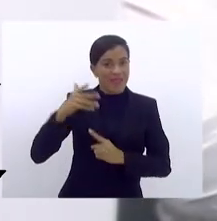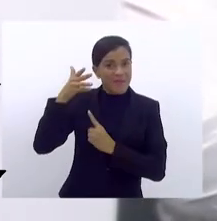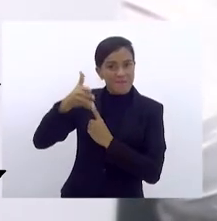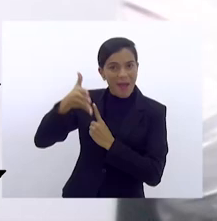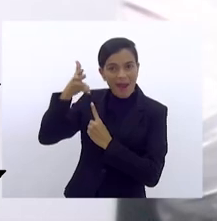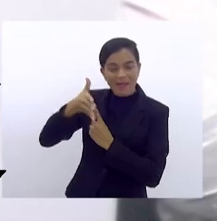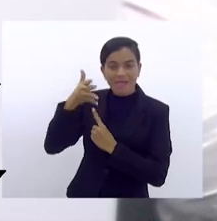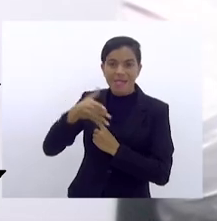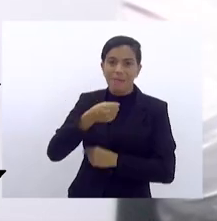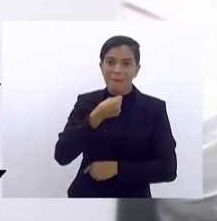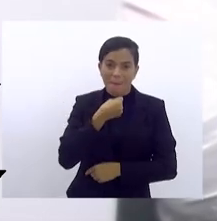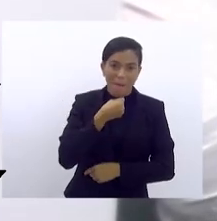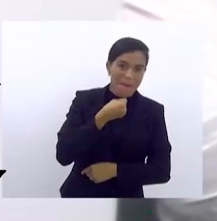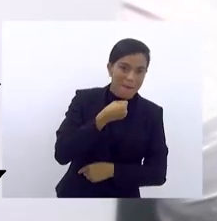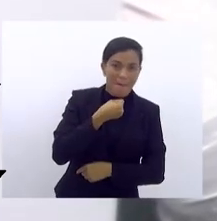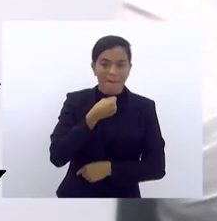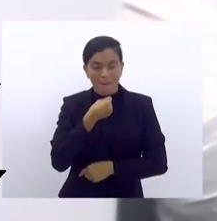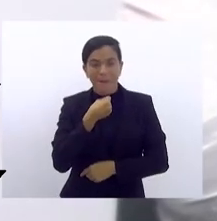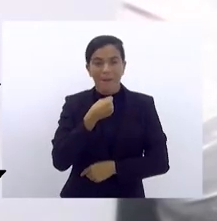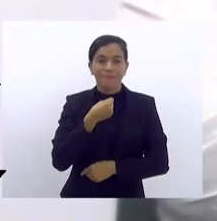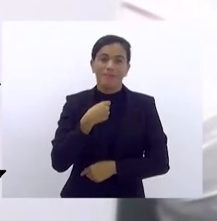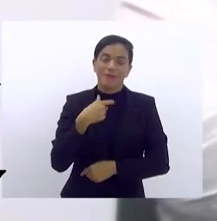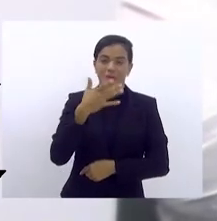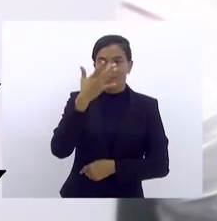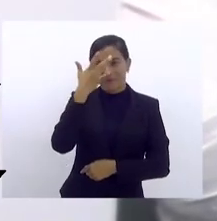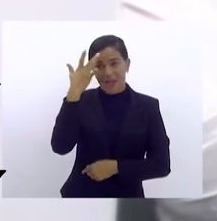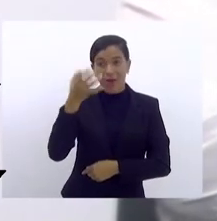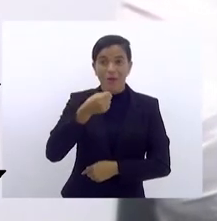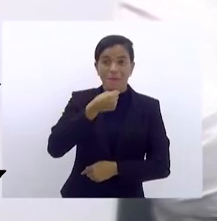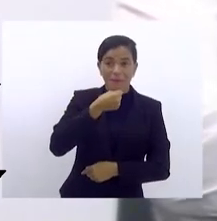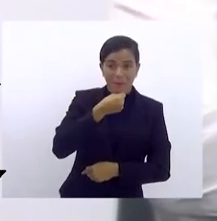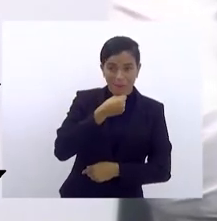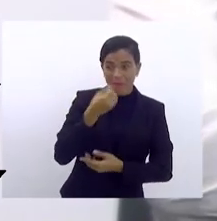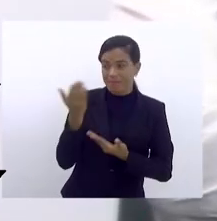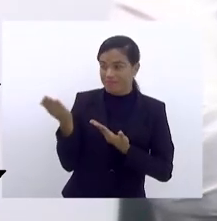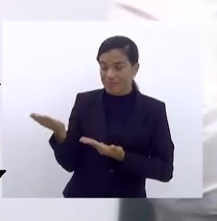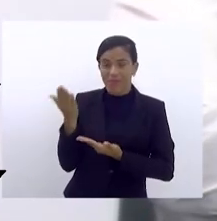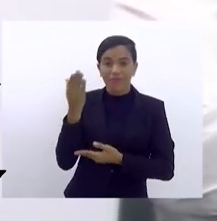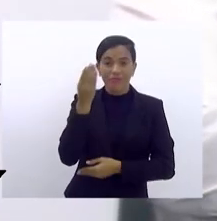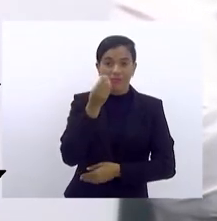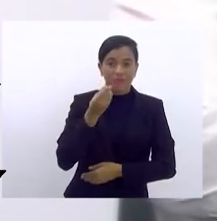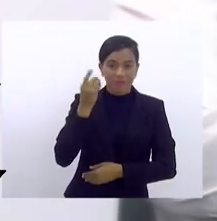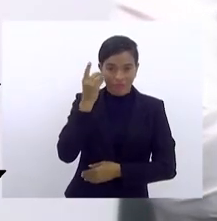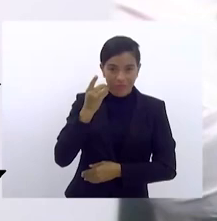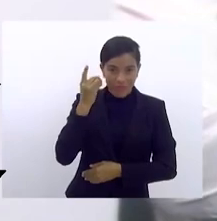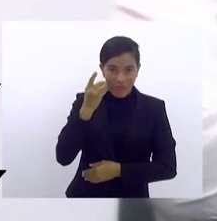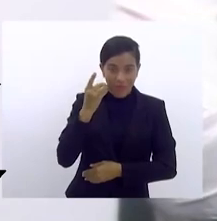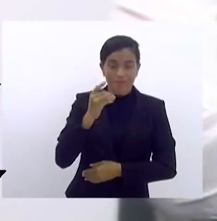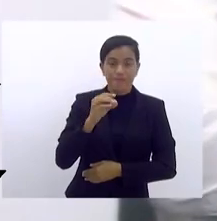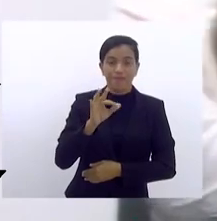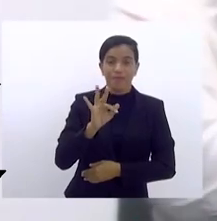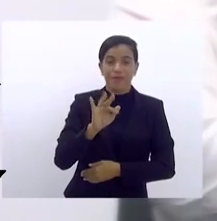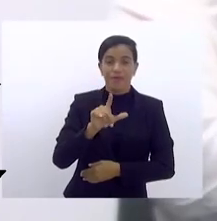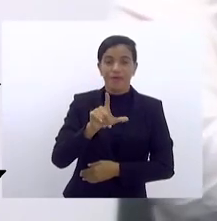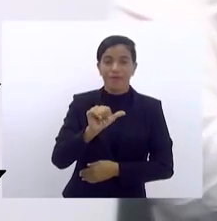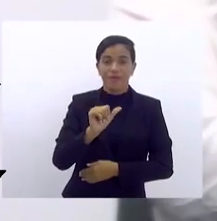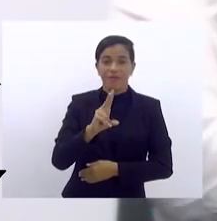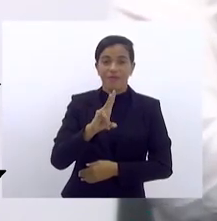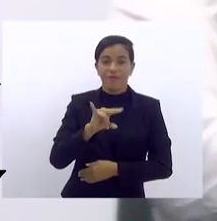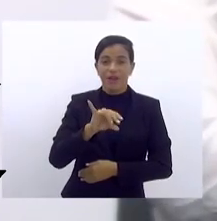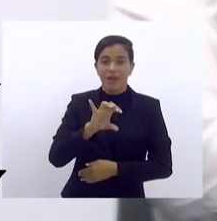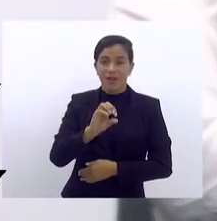poder estar falando o pessoal está me cobrando aqui então vou passar a palavra agora para o nosso deputado Flávio Serafim que também